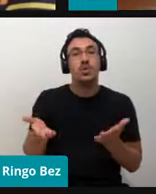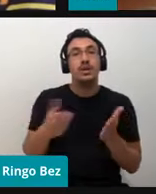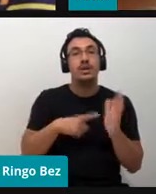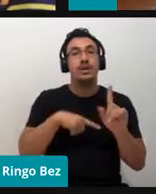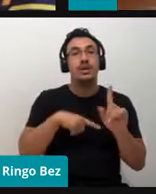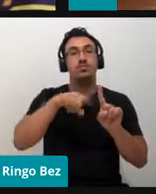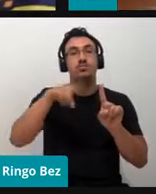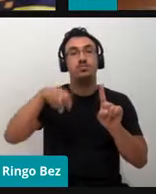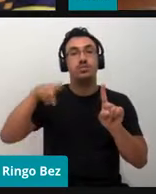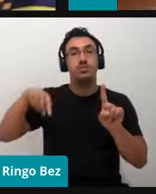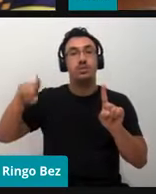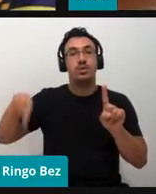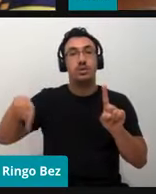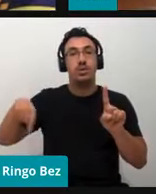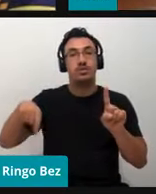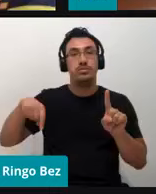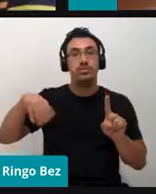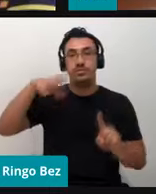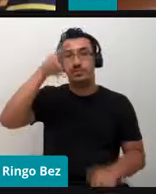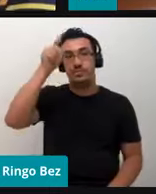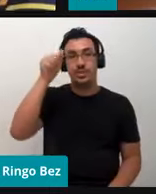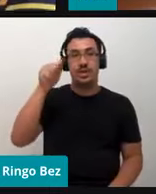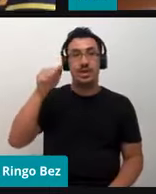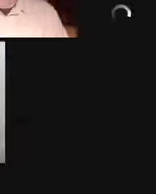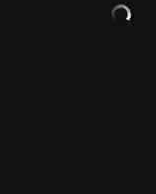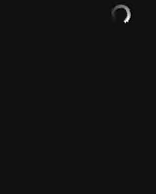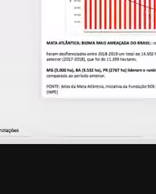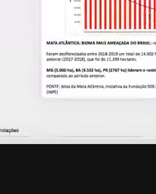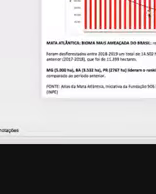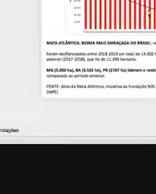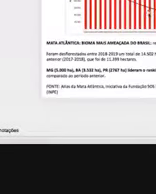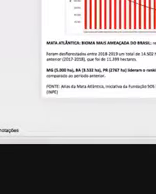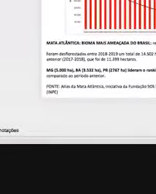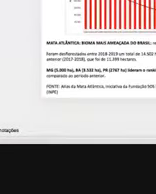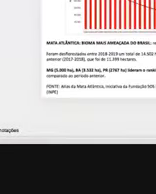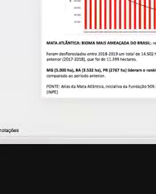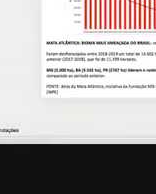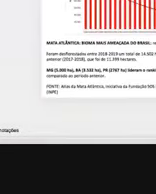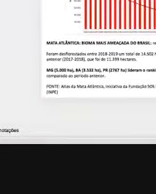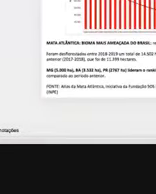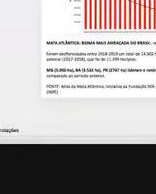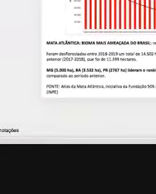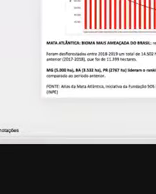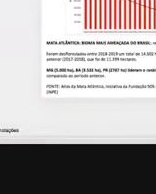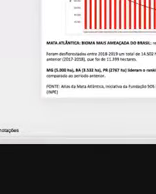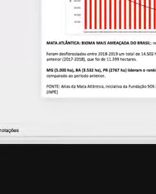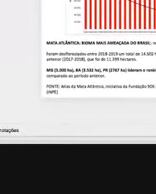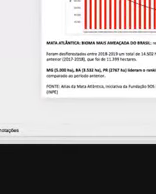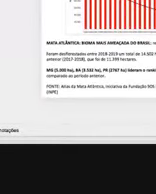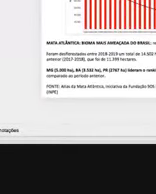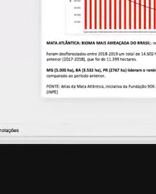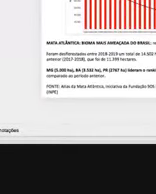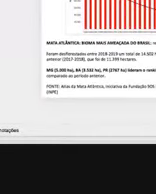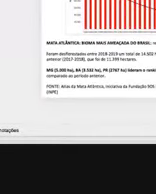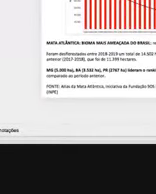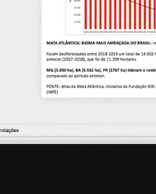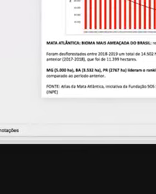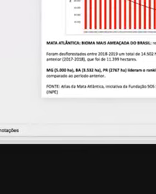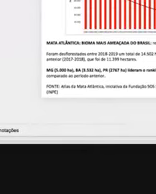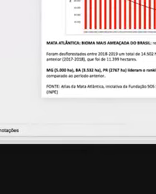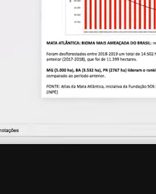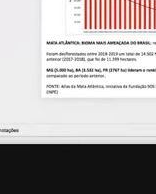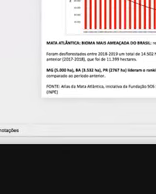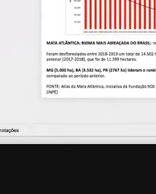Atlântica. Vocês vejam que nós conseguimos desacelerar o desmatamento da Mata Atlântica